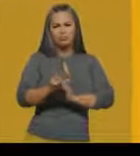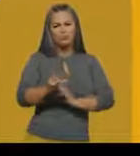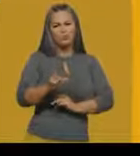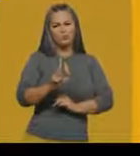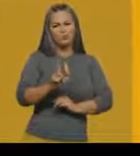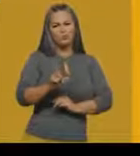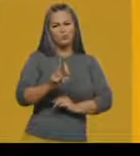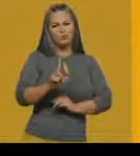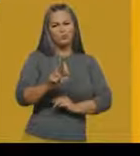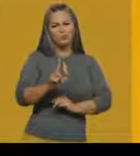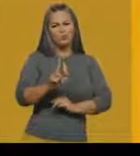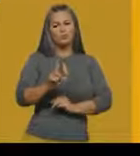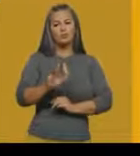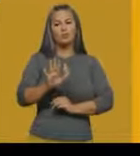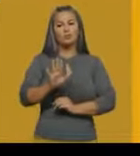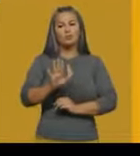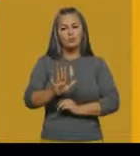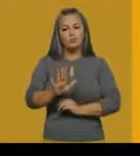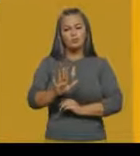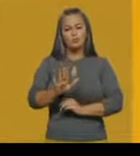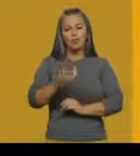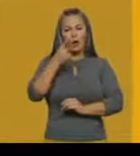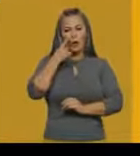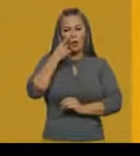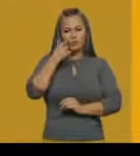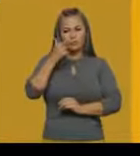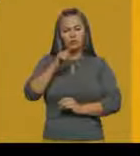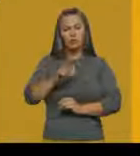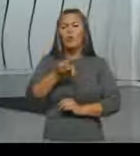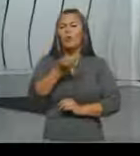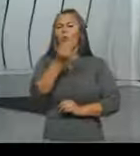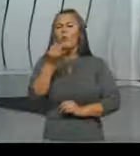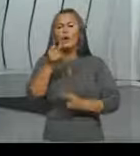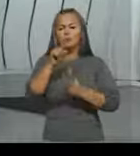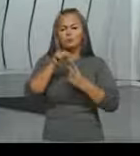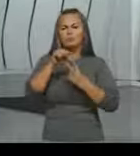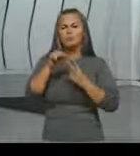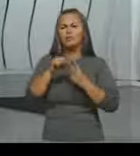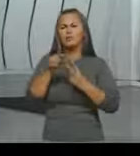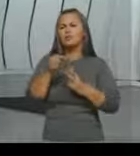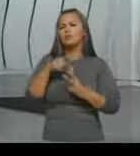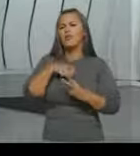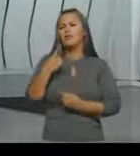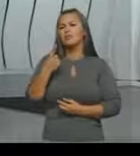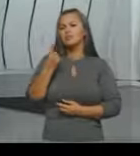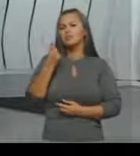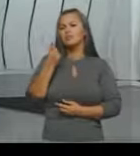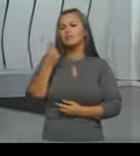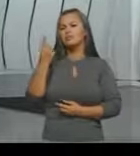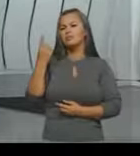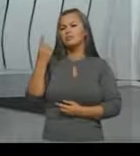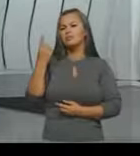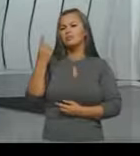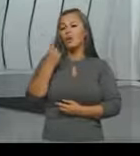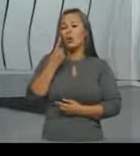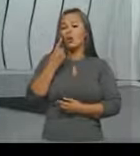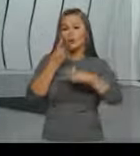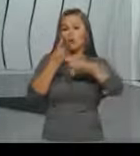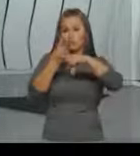Não acabei. Então, vamos lá comigo. Quantos pi que eu tenho aqui? 1. Certo? 1 mais